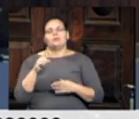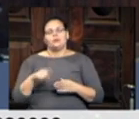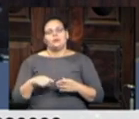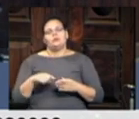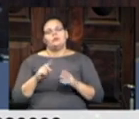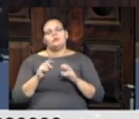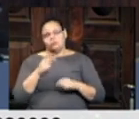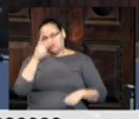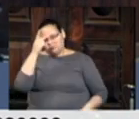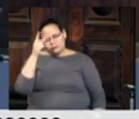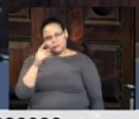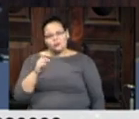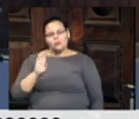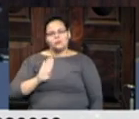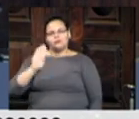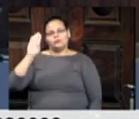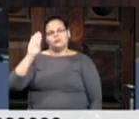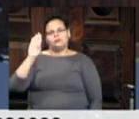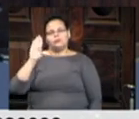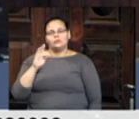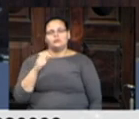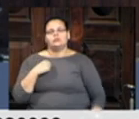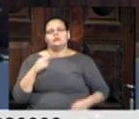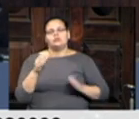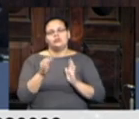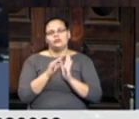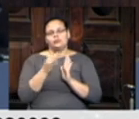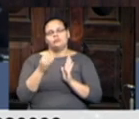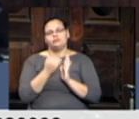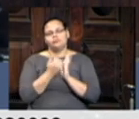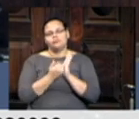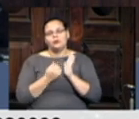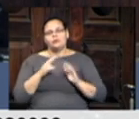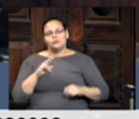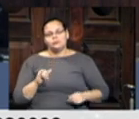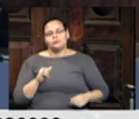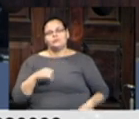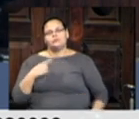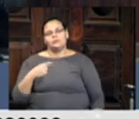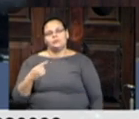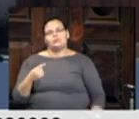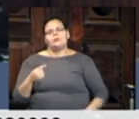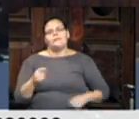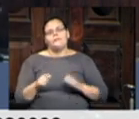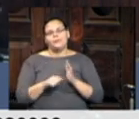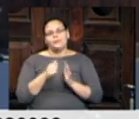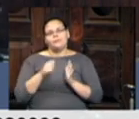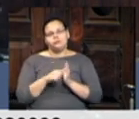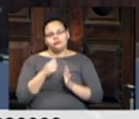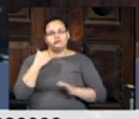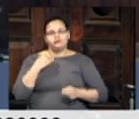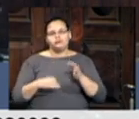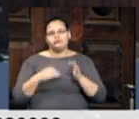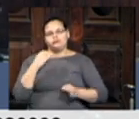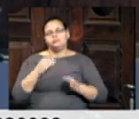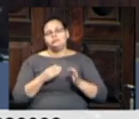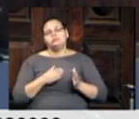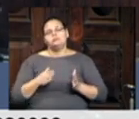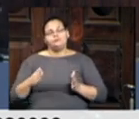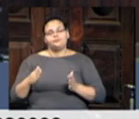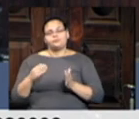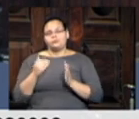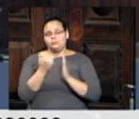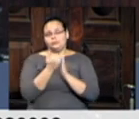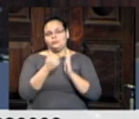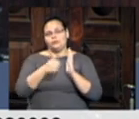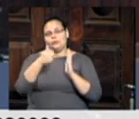Candidatos que se inscrevem para pleito, certos de que serão impugnados em primeira instância e que em